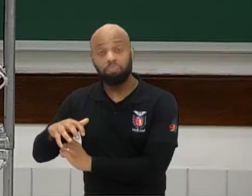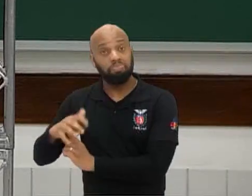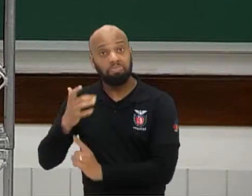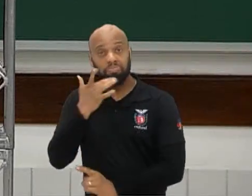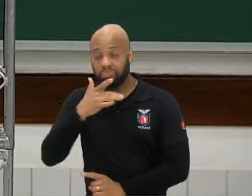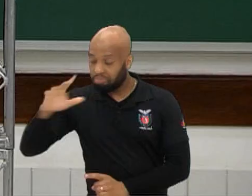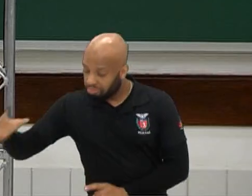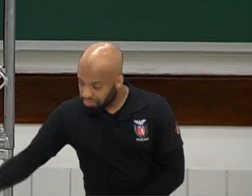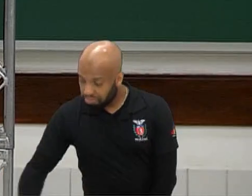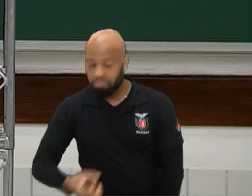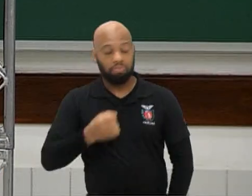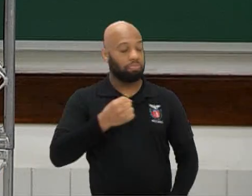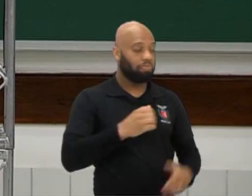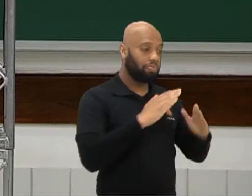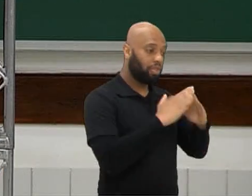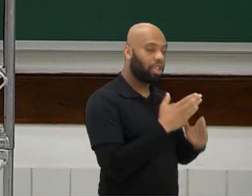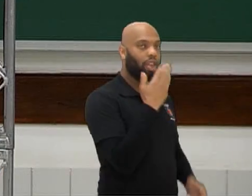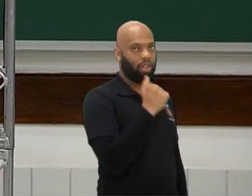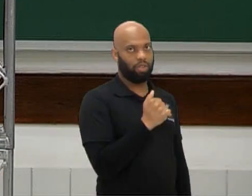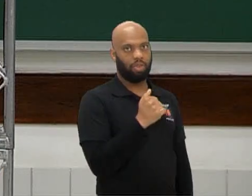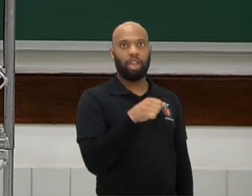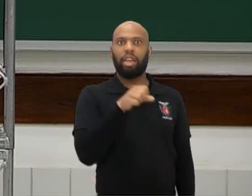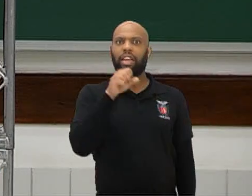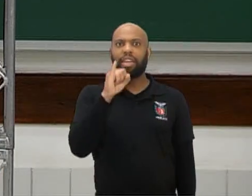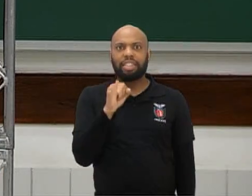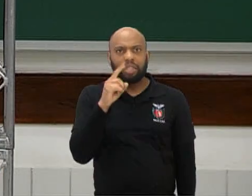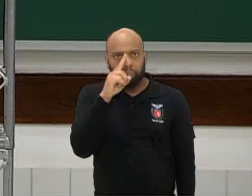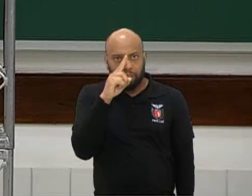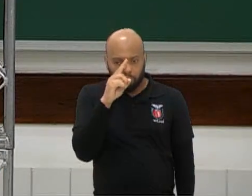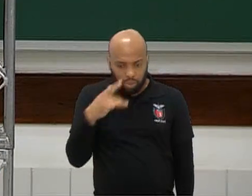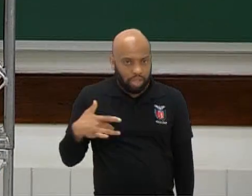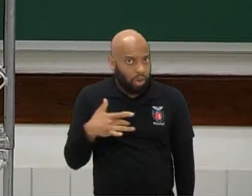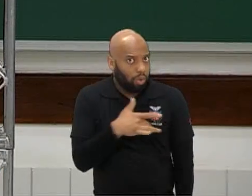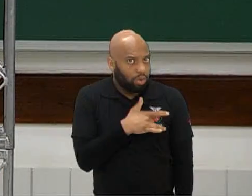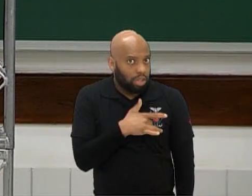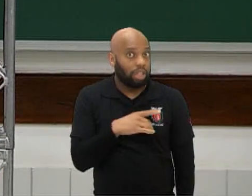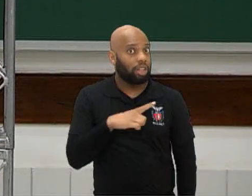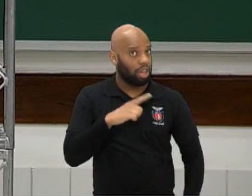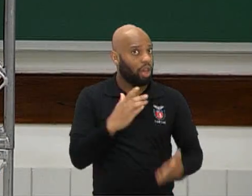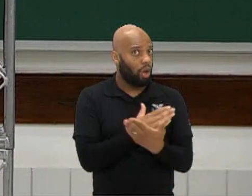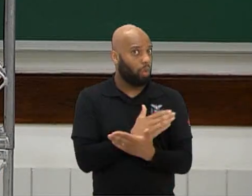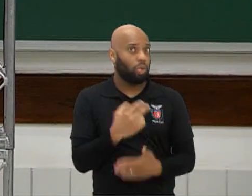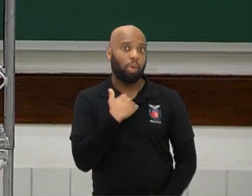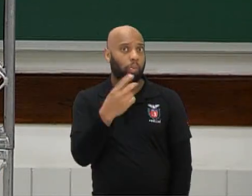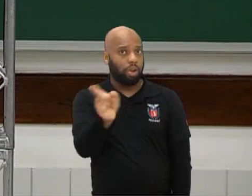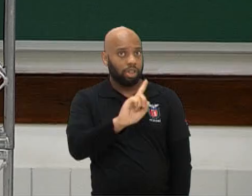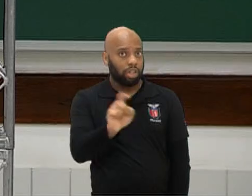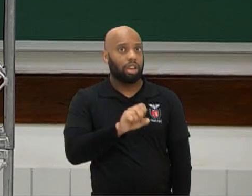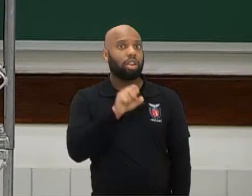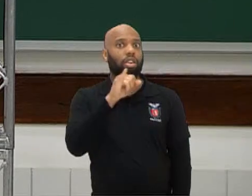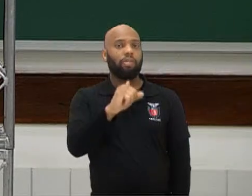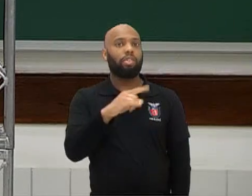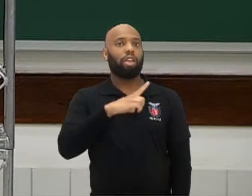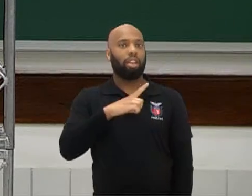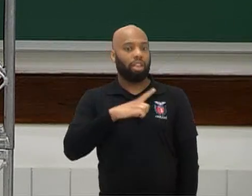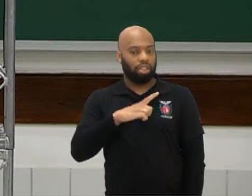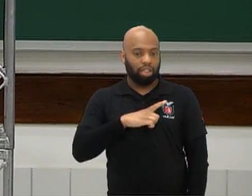Você coleta esse cogumelo, leva para casa e come. E se ele for um cogumelo tóxico, pessoal? E se você se